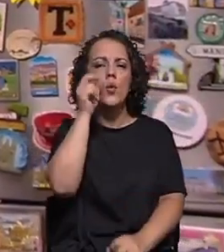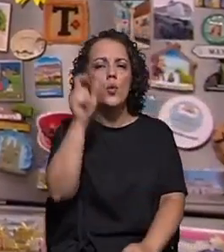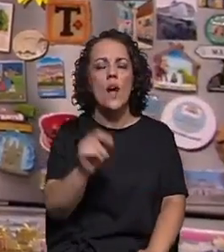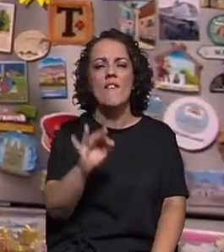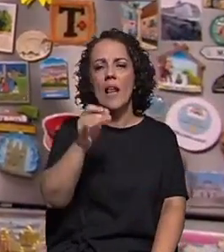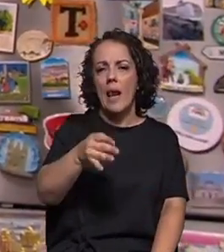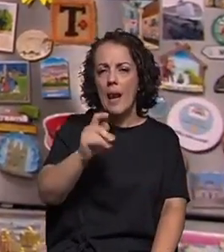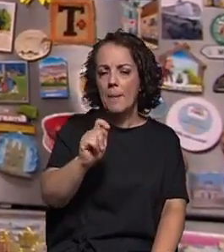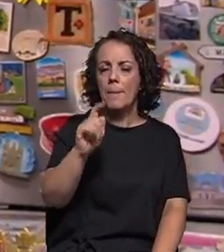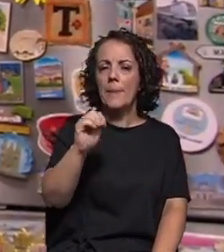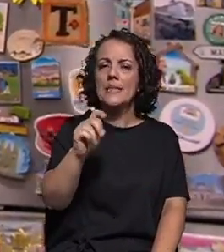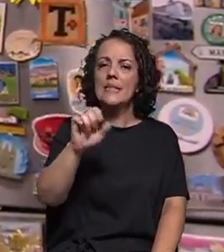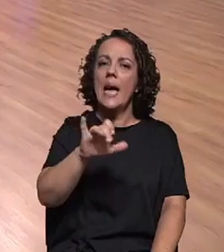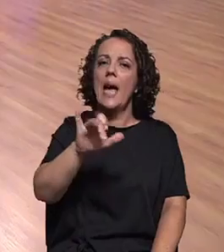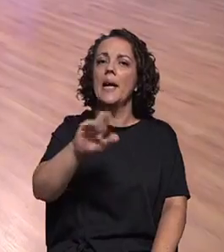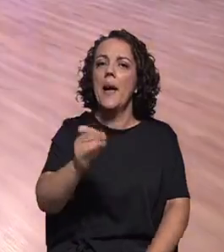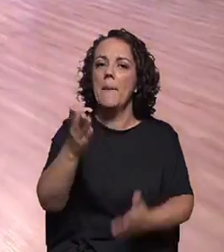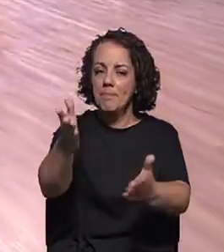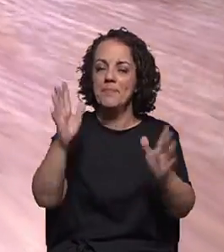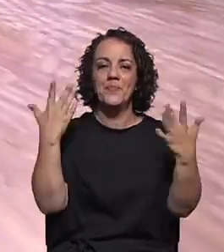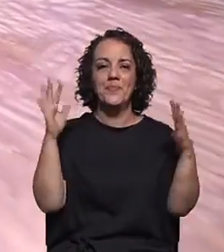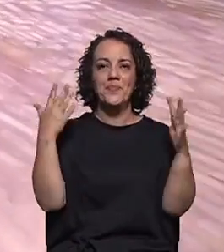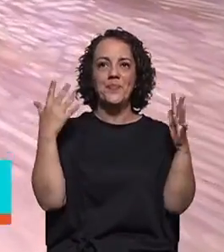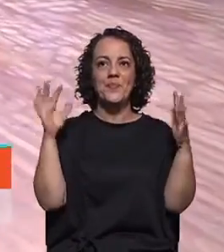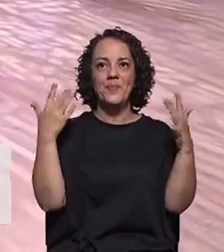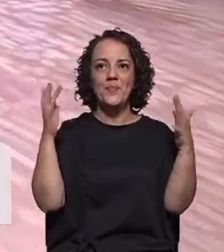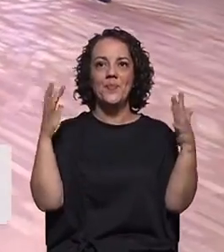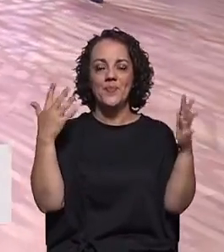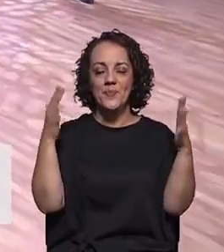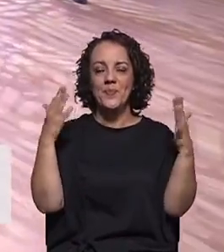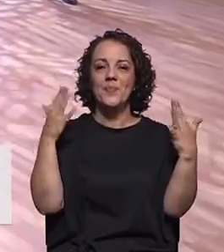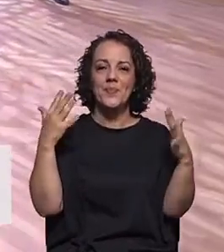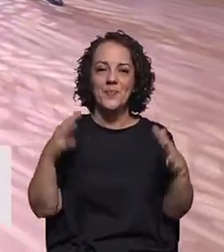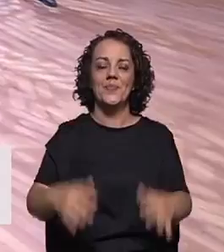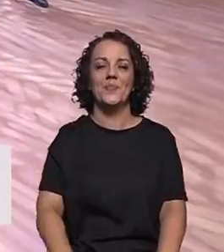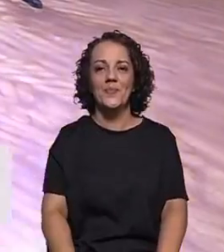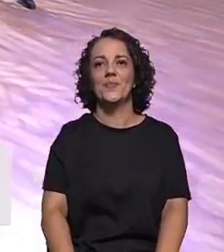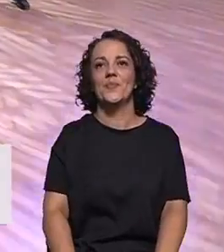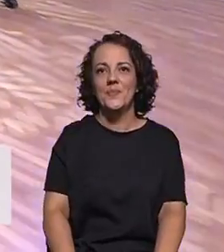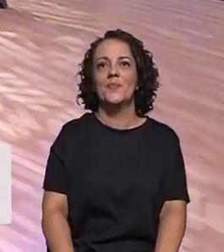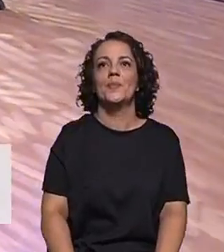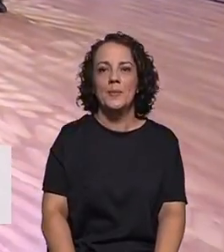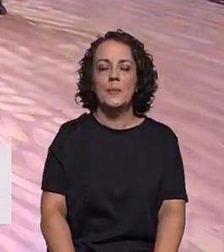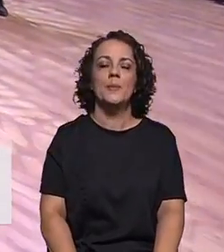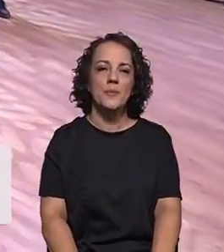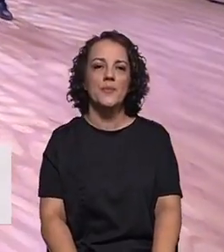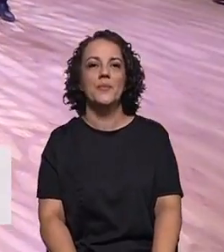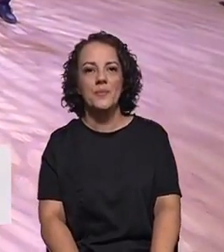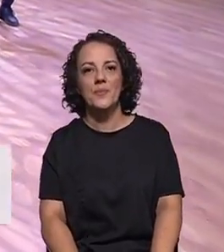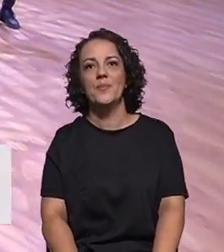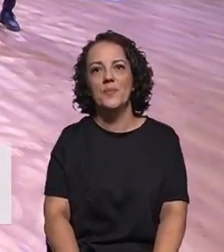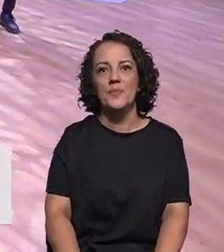Queira. Vamos arrumar isto. Vamos arrumar isto, está muito trabalho para fazer.